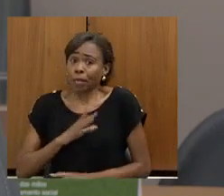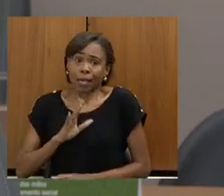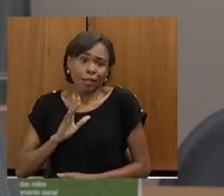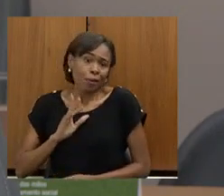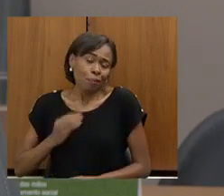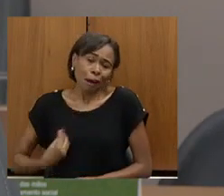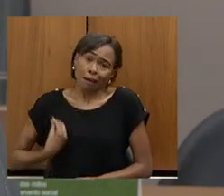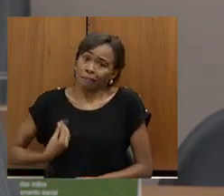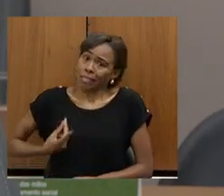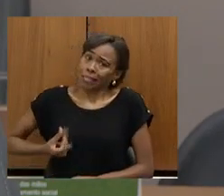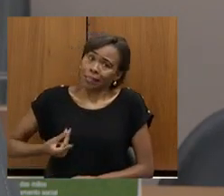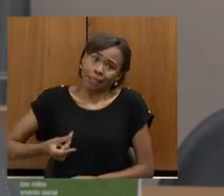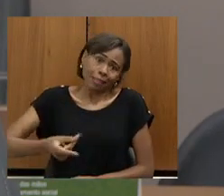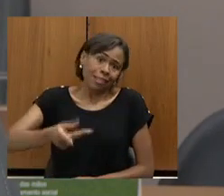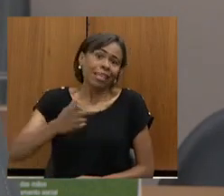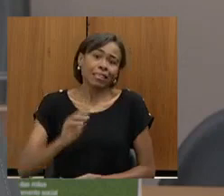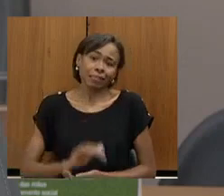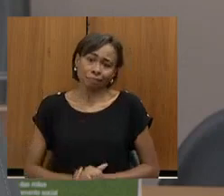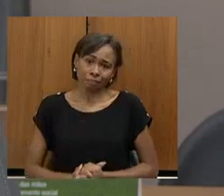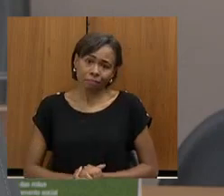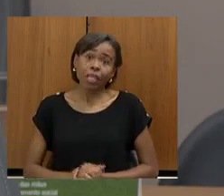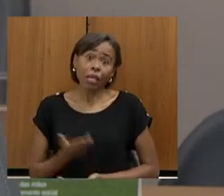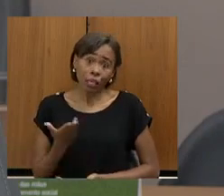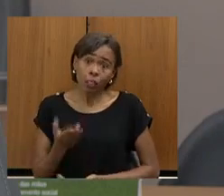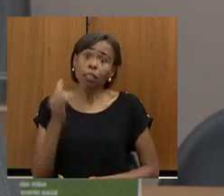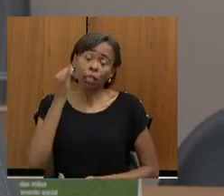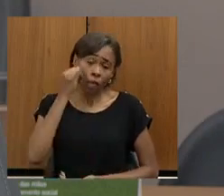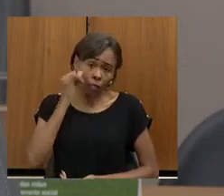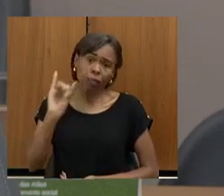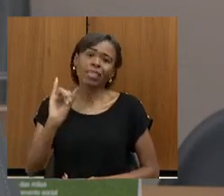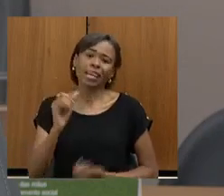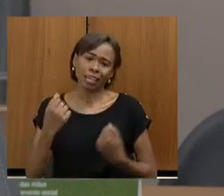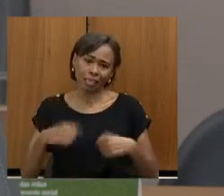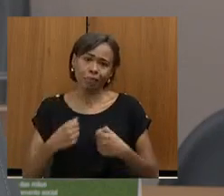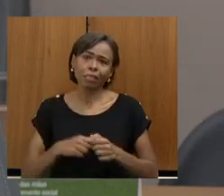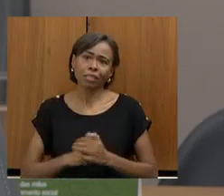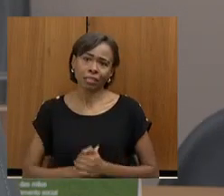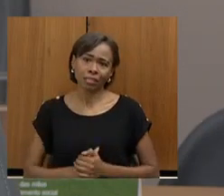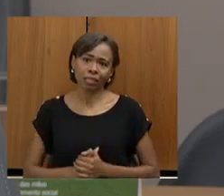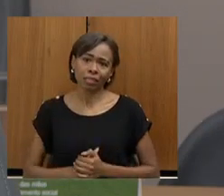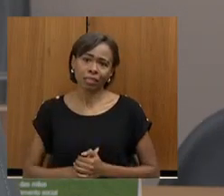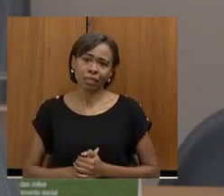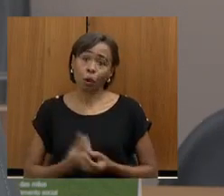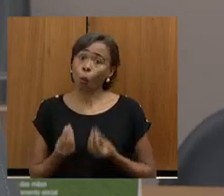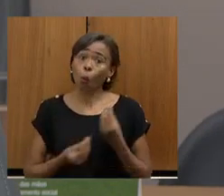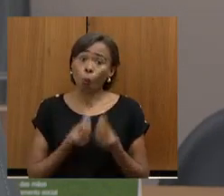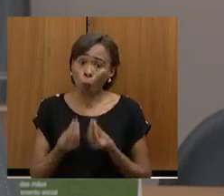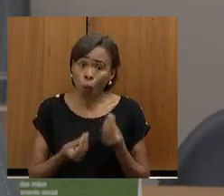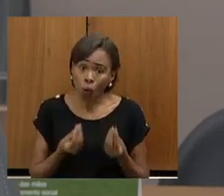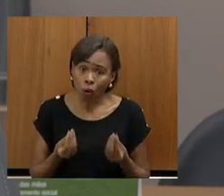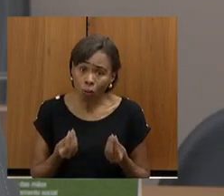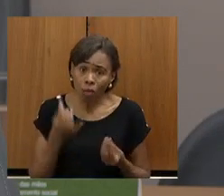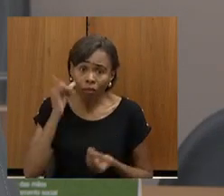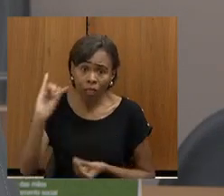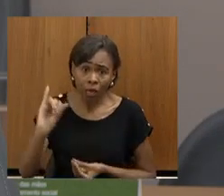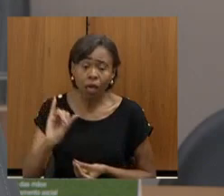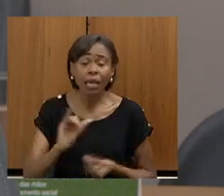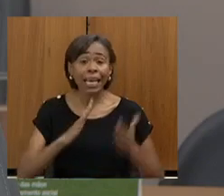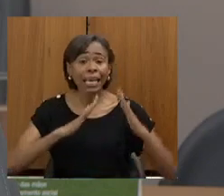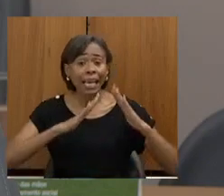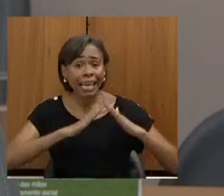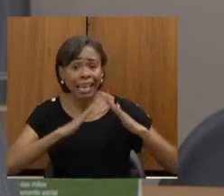E é isso que a gente tem que evitar, isso que temos que evitar. e isso só será possível com a educação de casa,